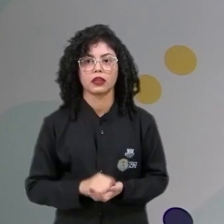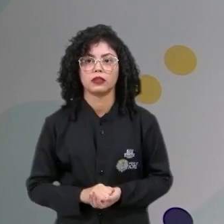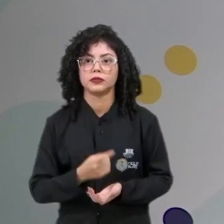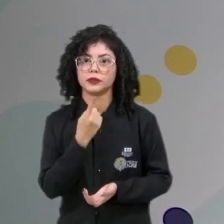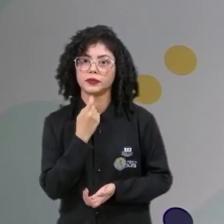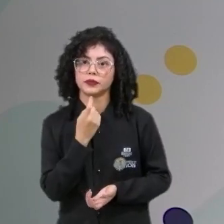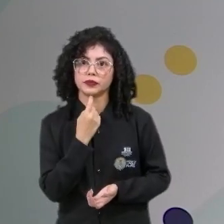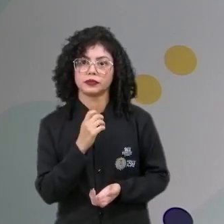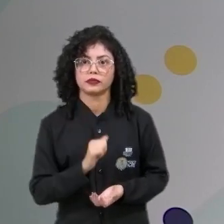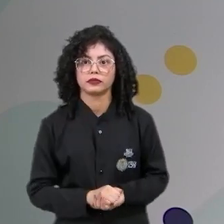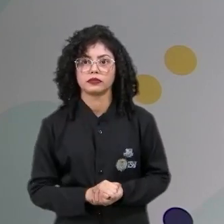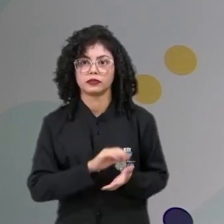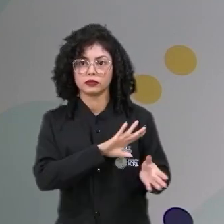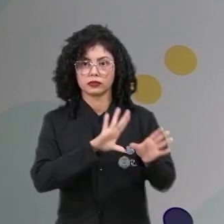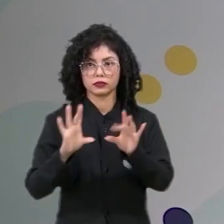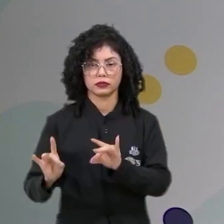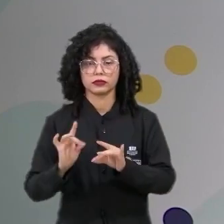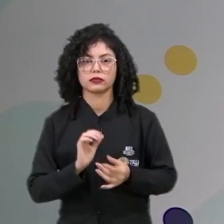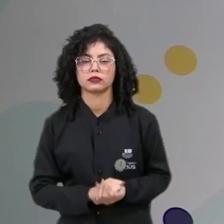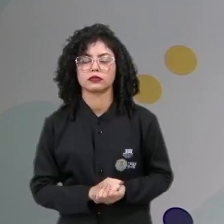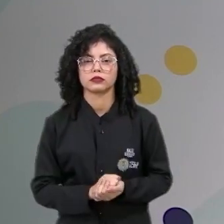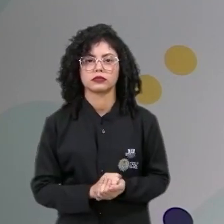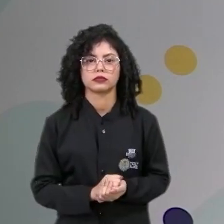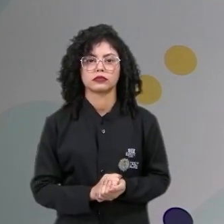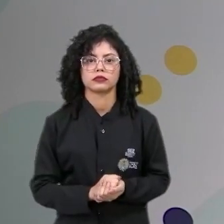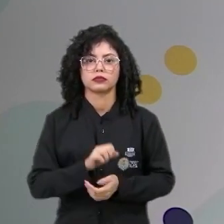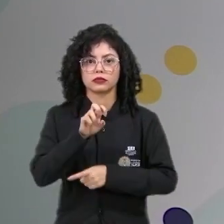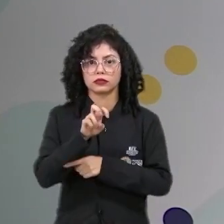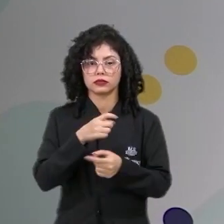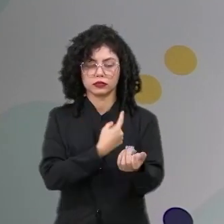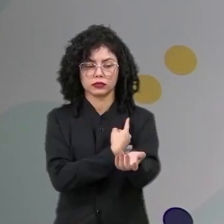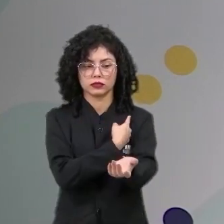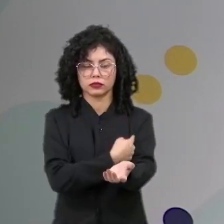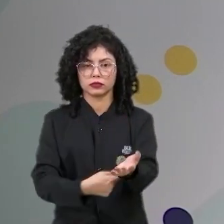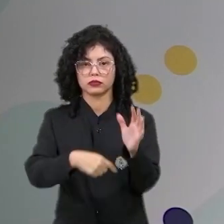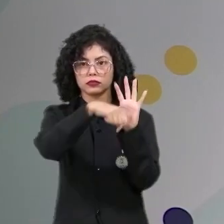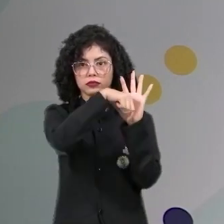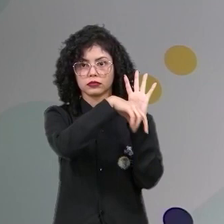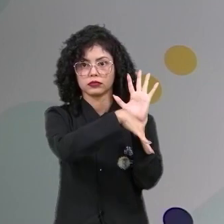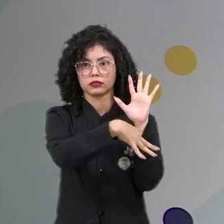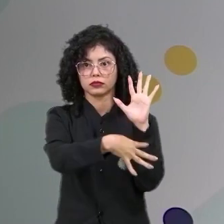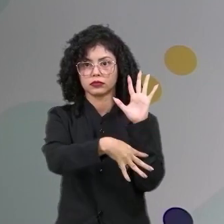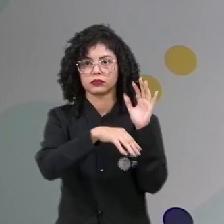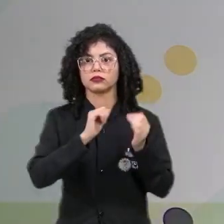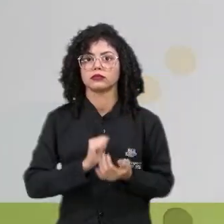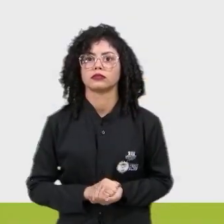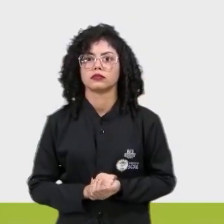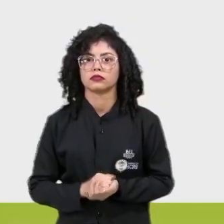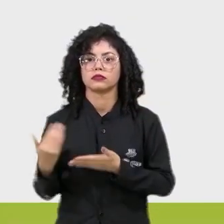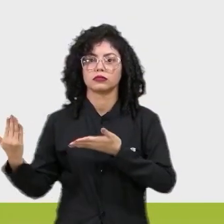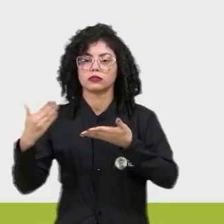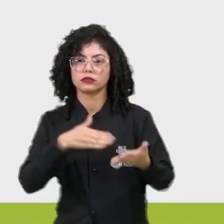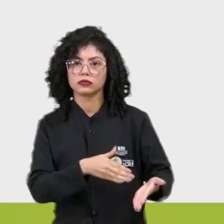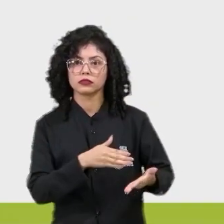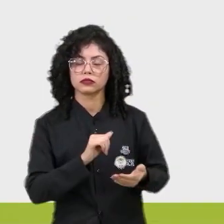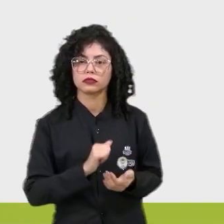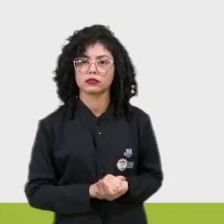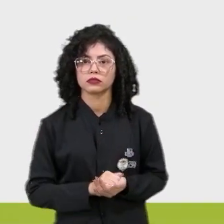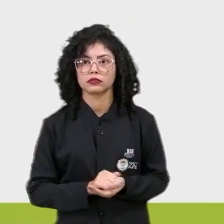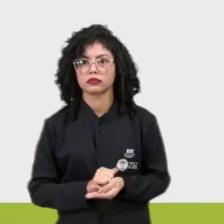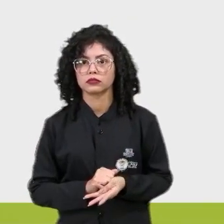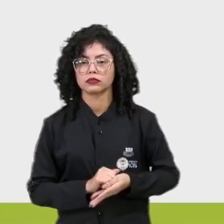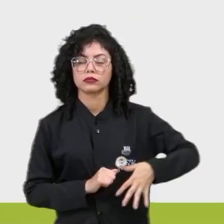sangue chega através das veias cavas, indicadas aqui. Ele chega